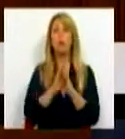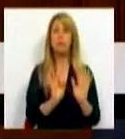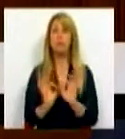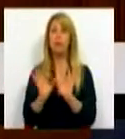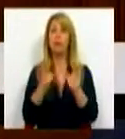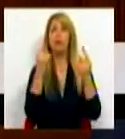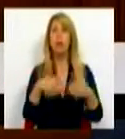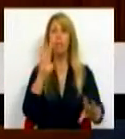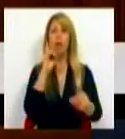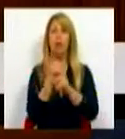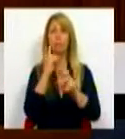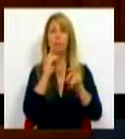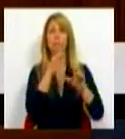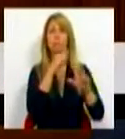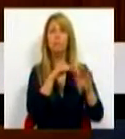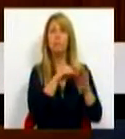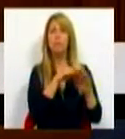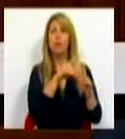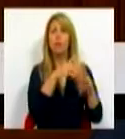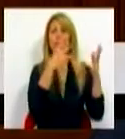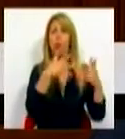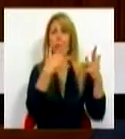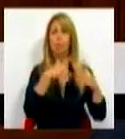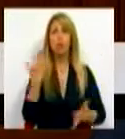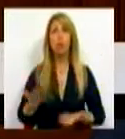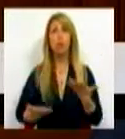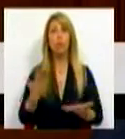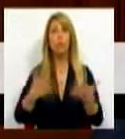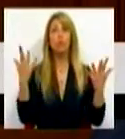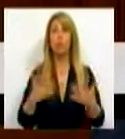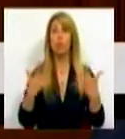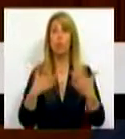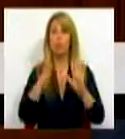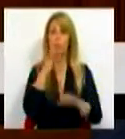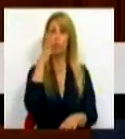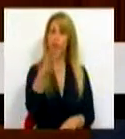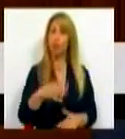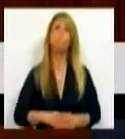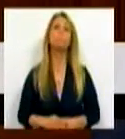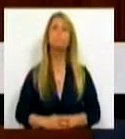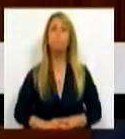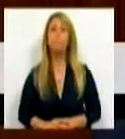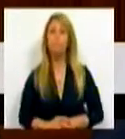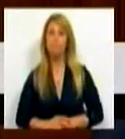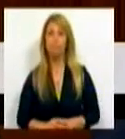de gestão regular, contabilística e com comparação com o orçamento que já referi.